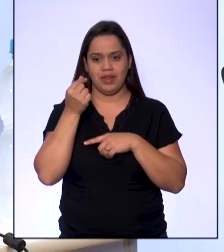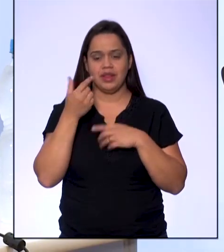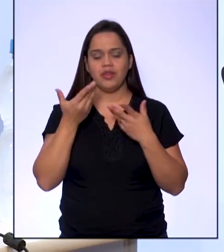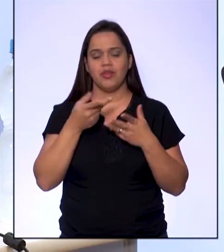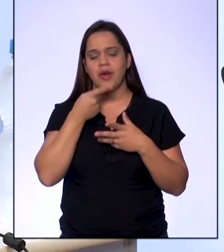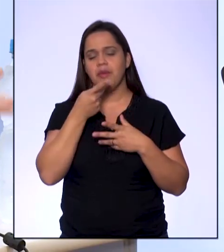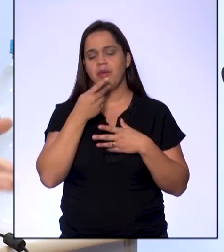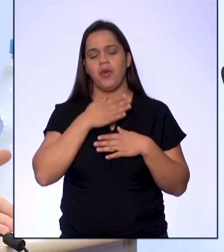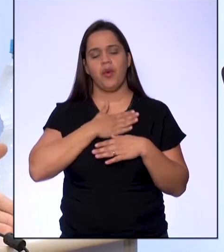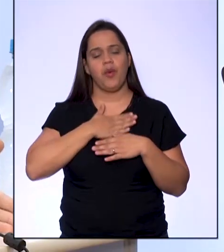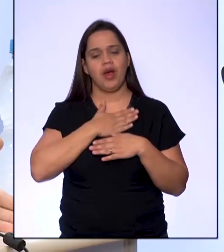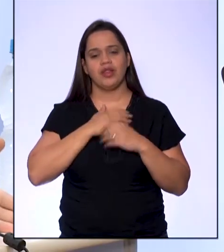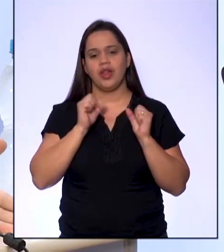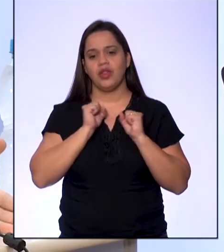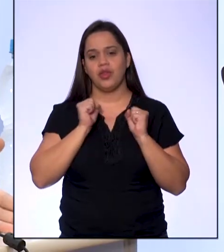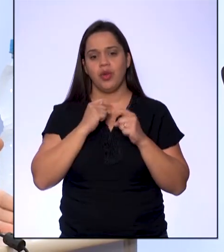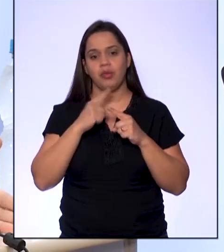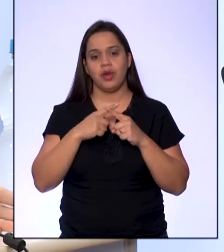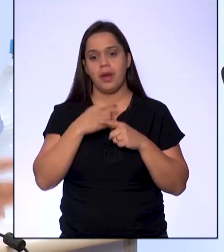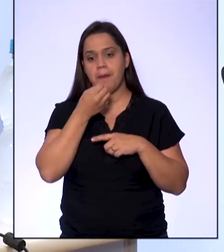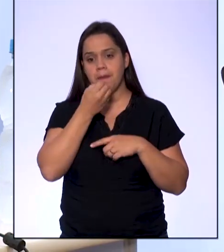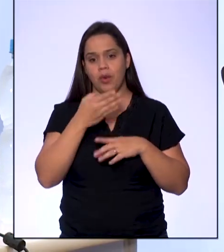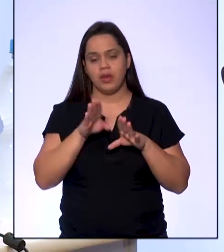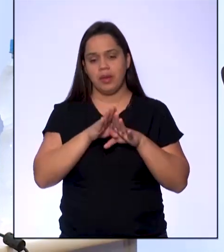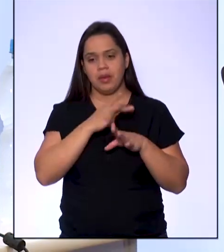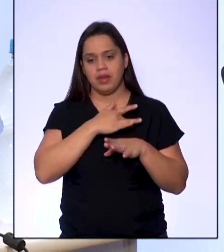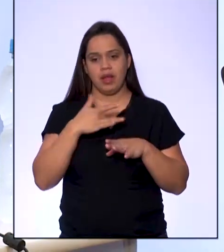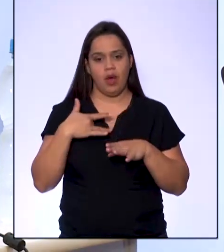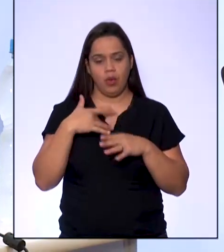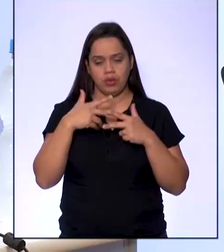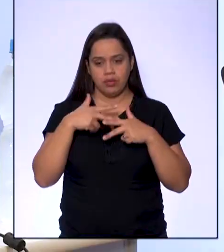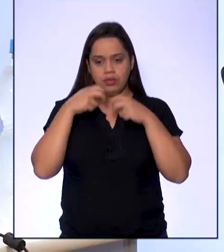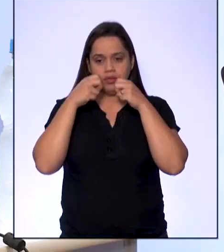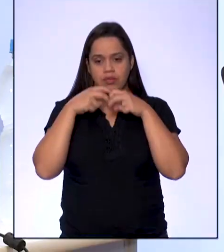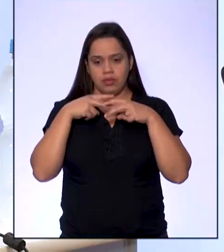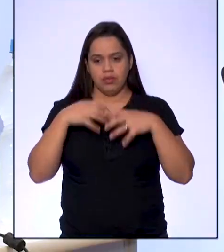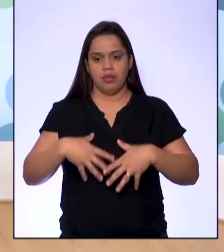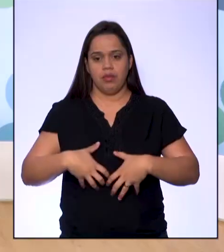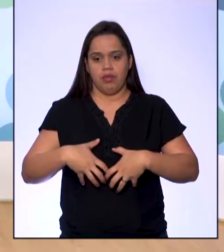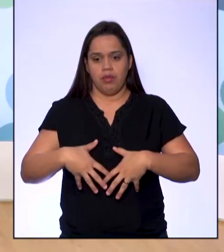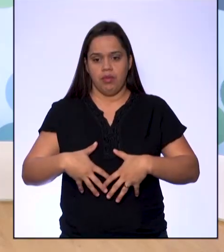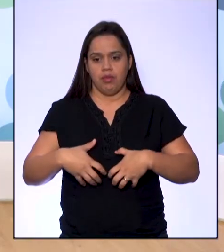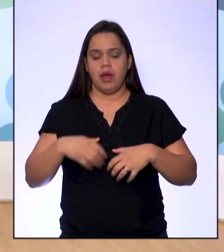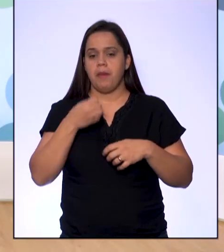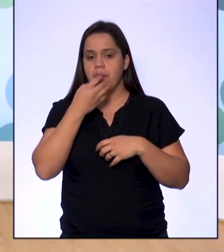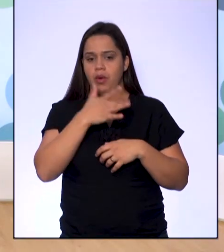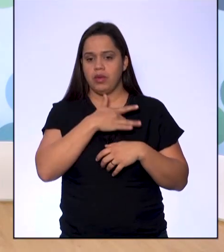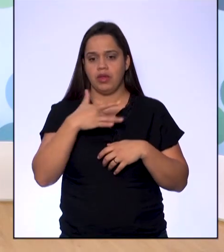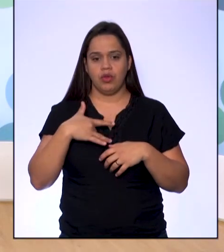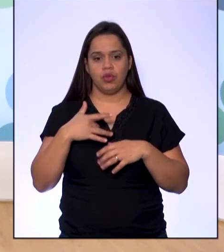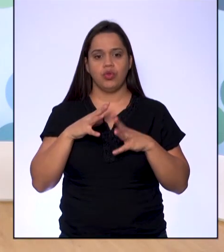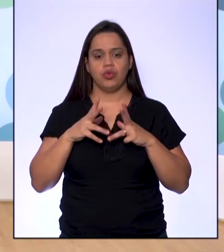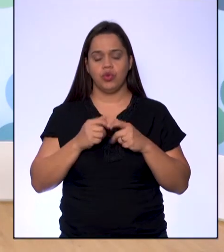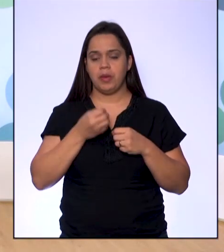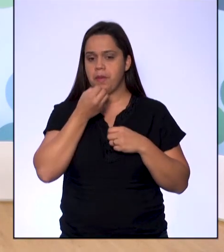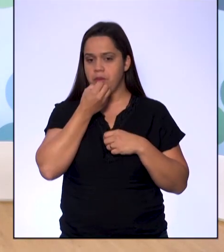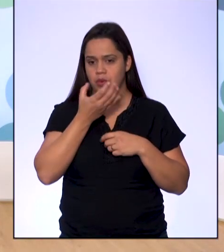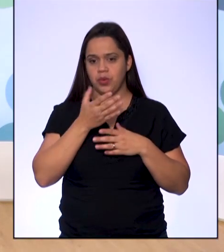até para a nossa respiração, para o É mais nosso saudável, né? É mais mais saudável. saudável para o nosso sistema respiratório.